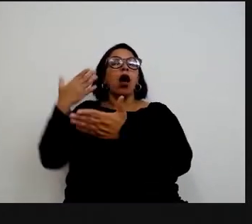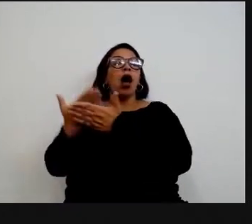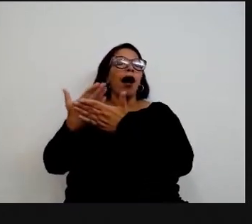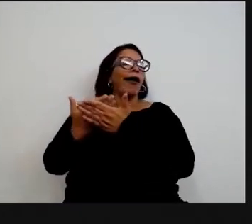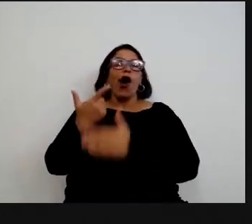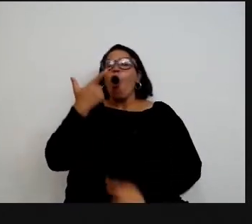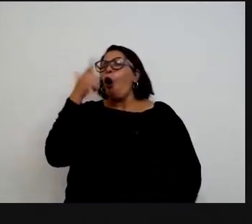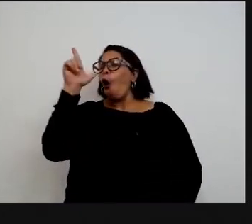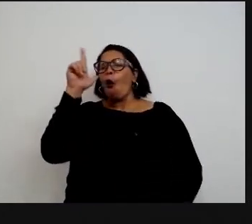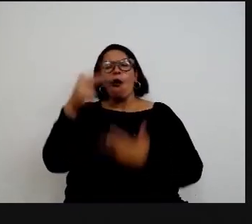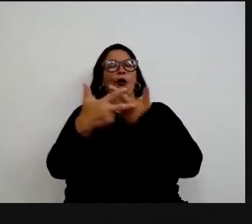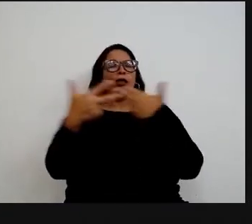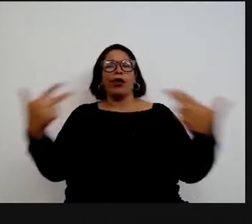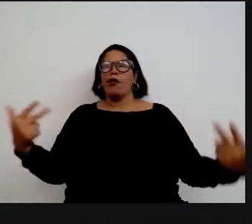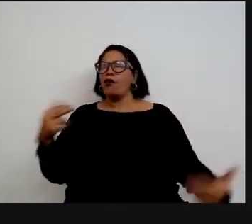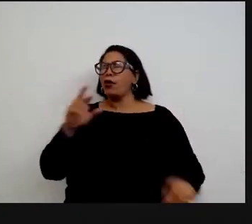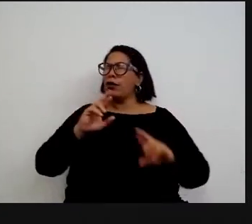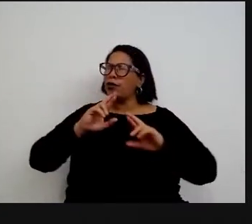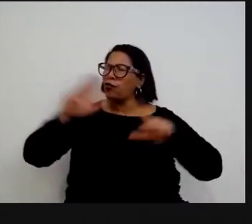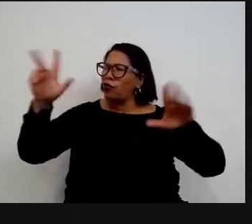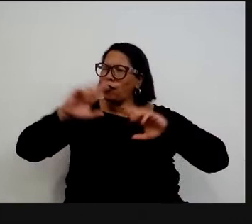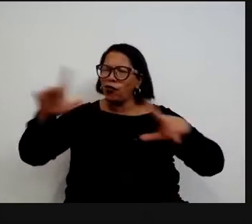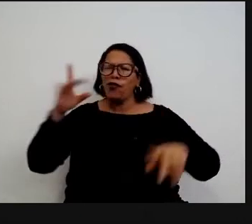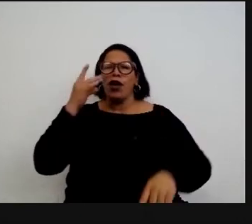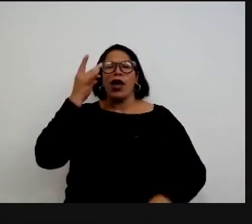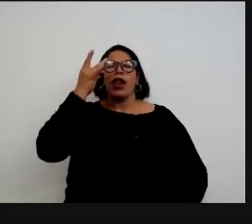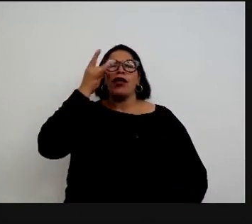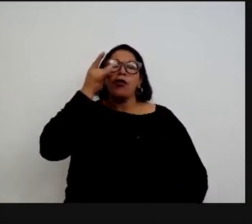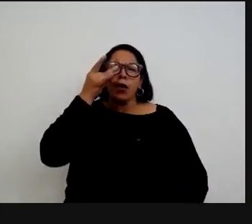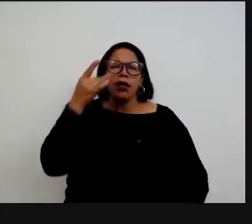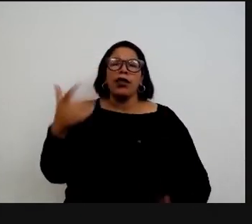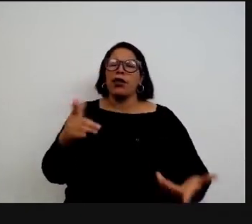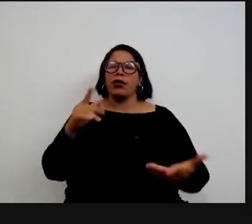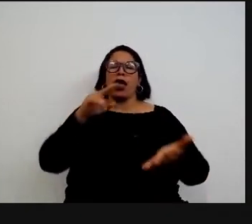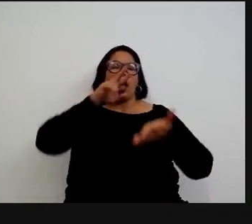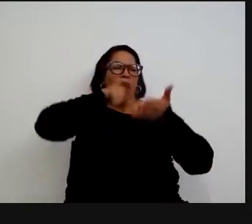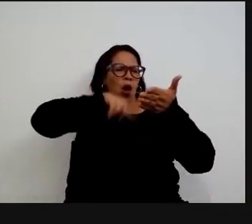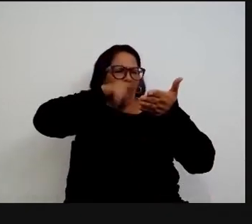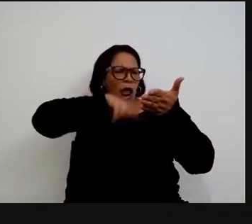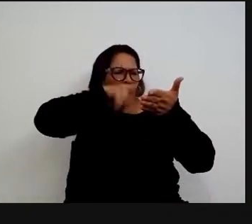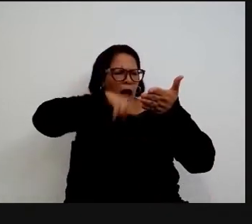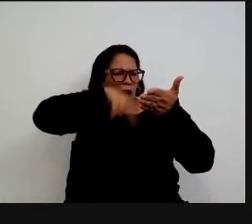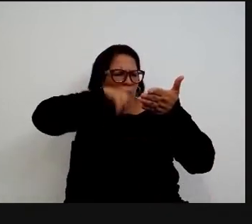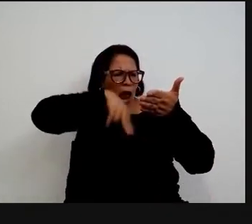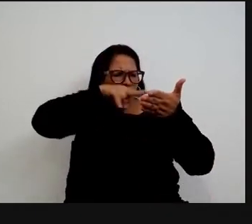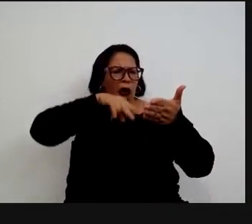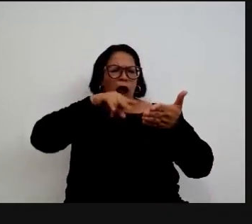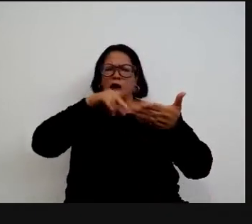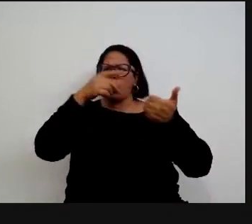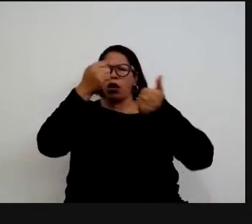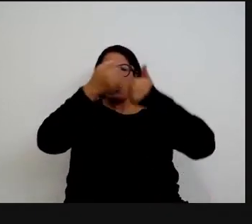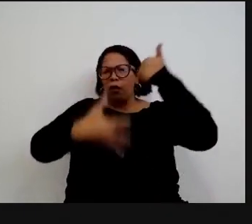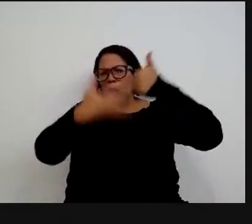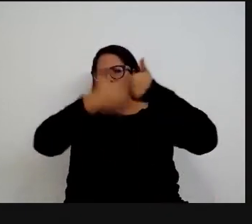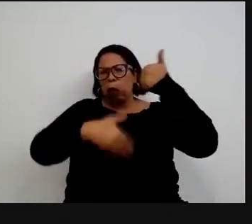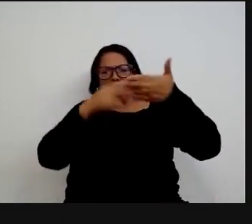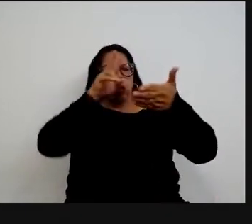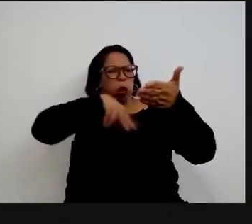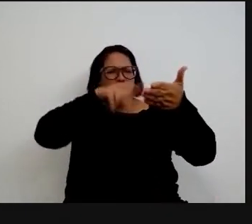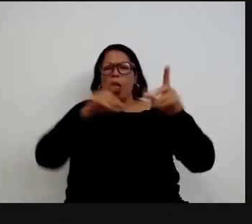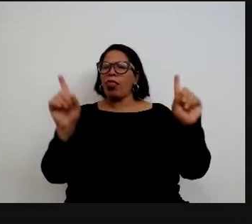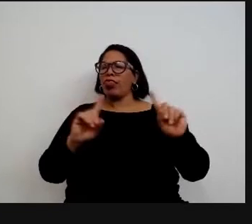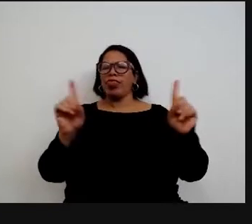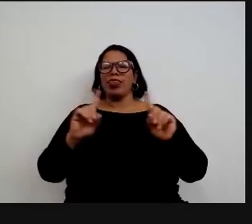É outra realidade, completamente diferente. Não é aquele processo, eu não vou ler cada artigo, né, e